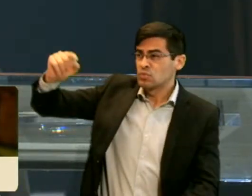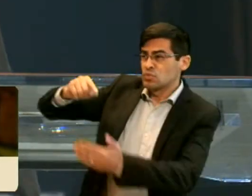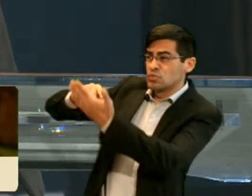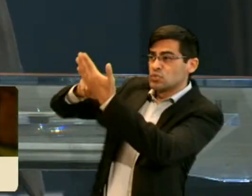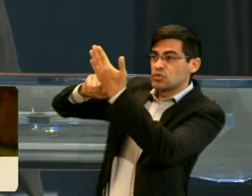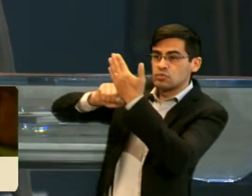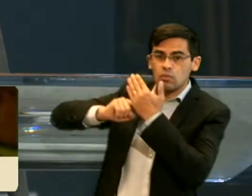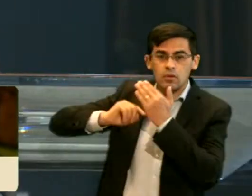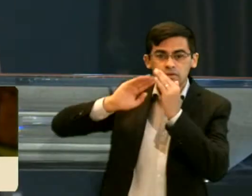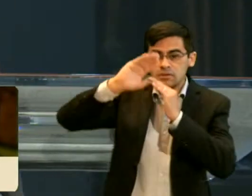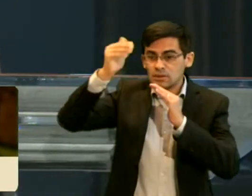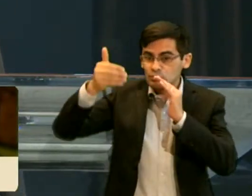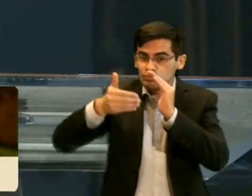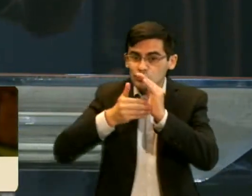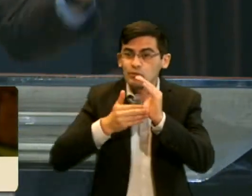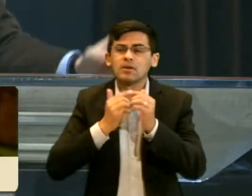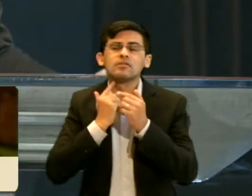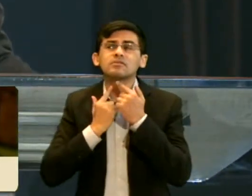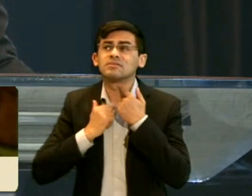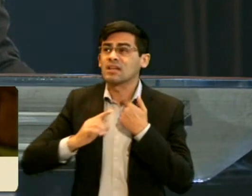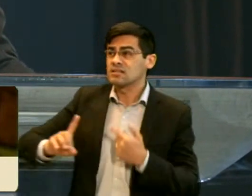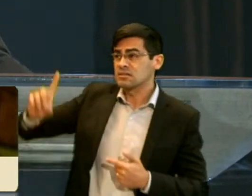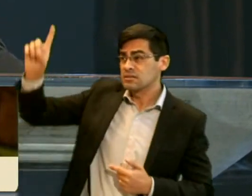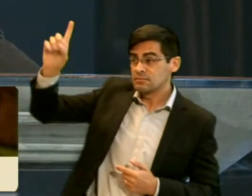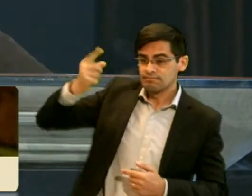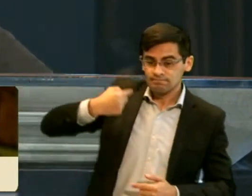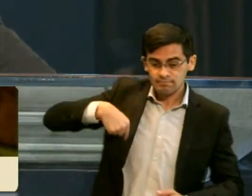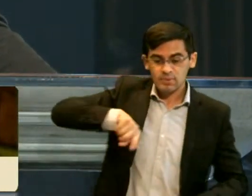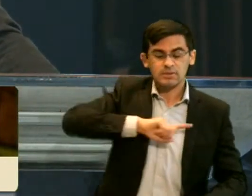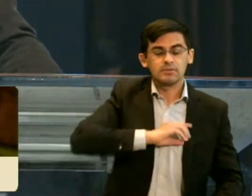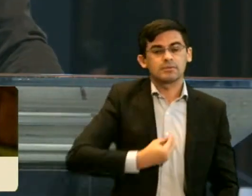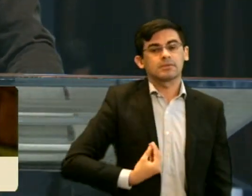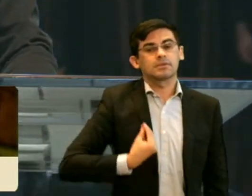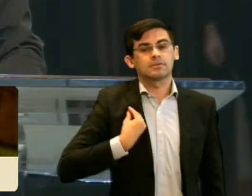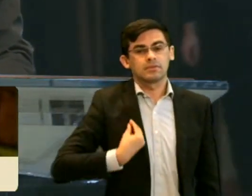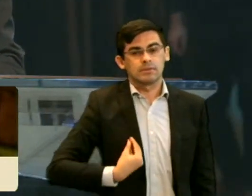os mistérios da sua vontade.